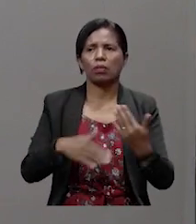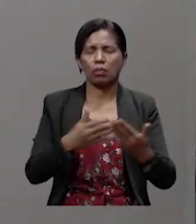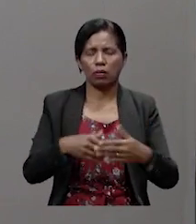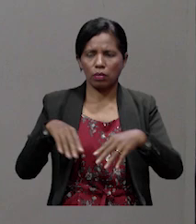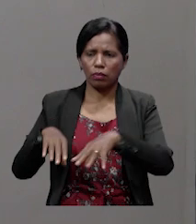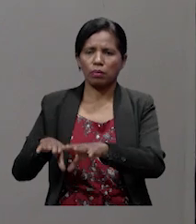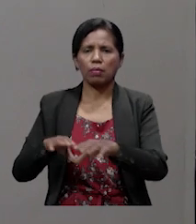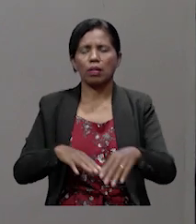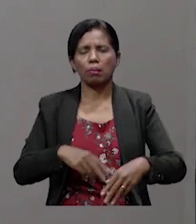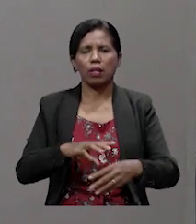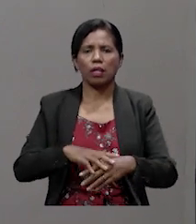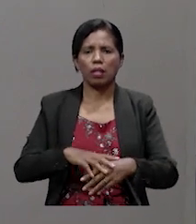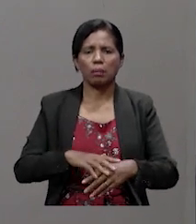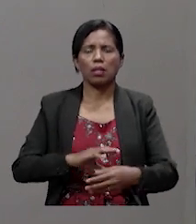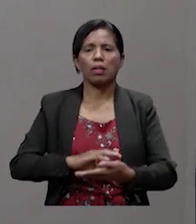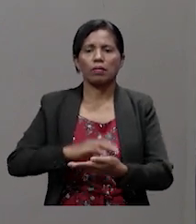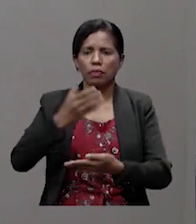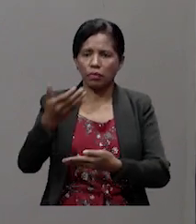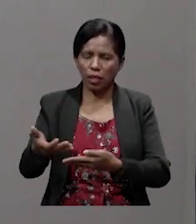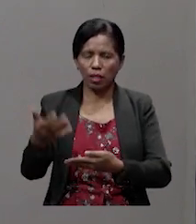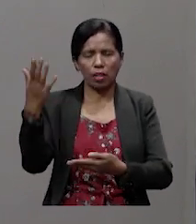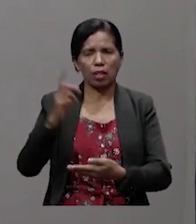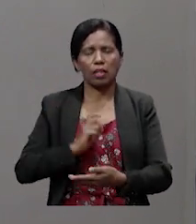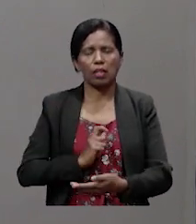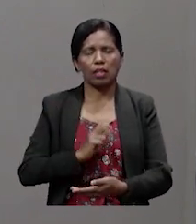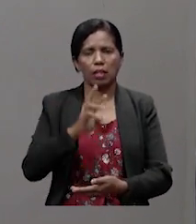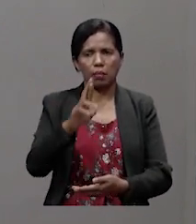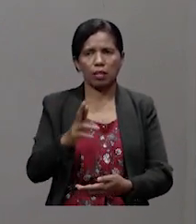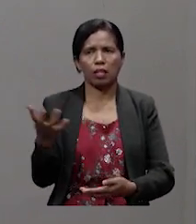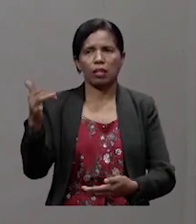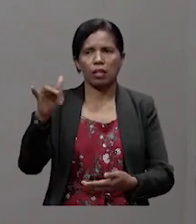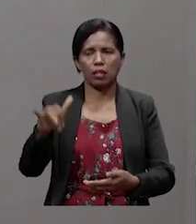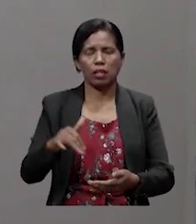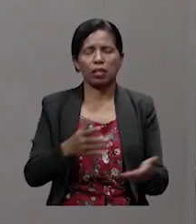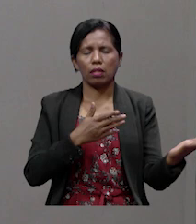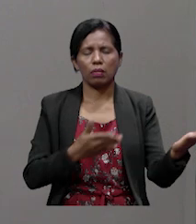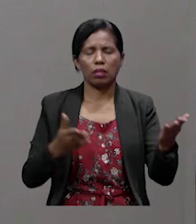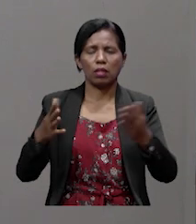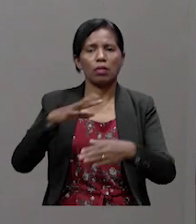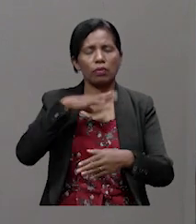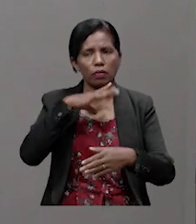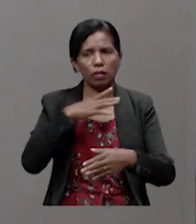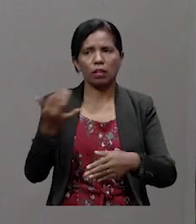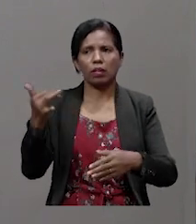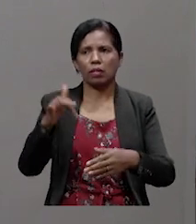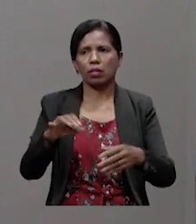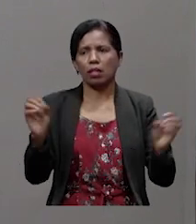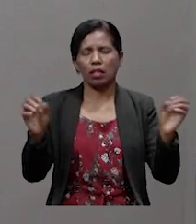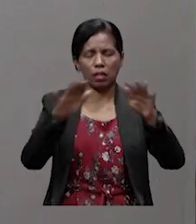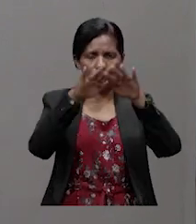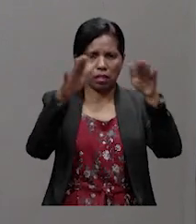ilha tiva. Mas vê ilha carreta cheira, né? Cheira banheiro cheira tu lá de lixo cheira, né? Cheira lá taca rolona.